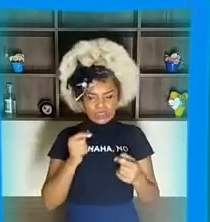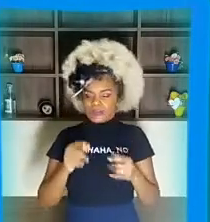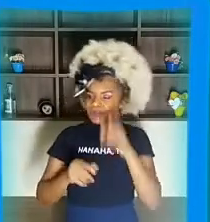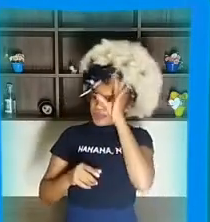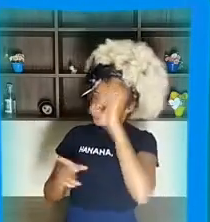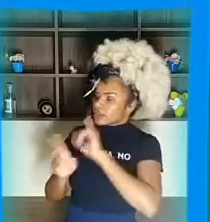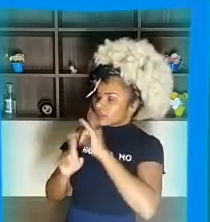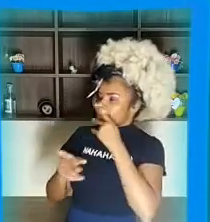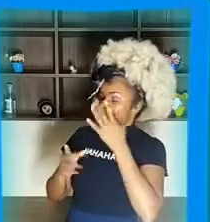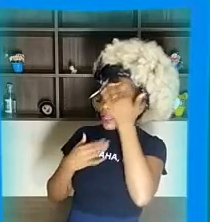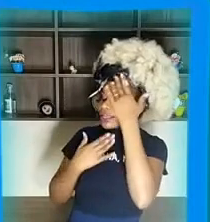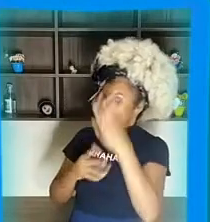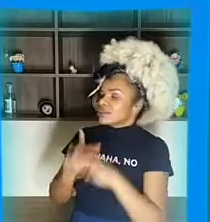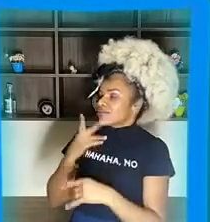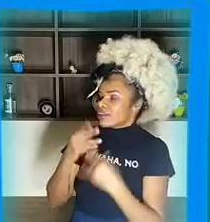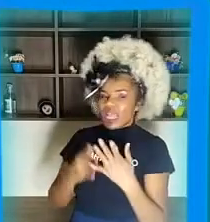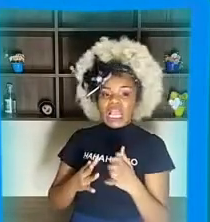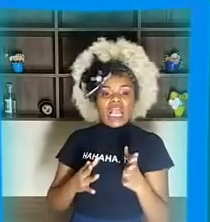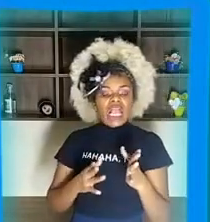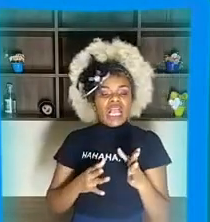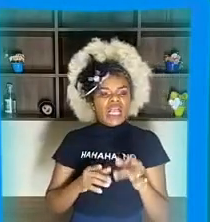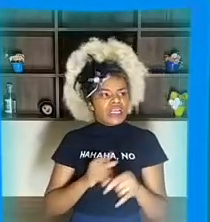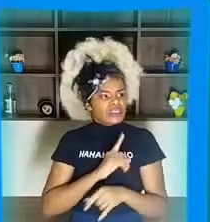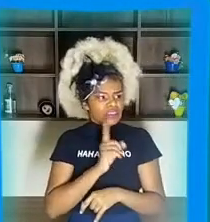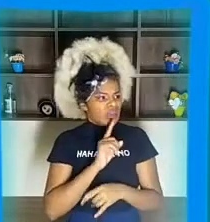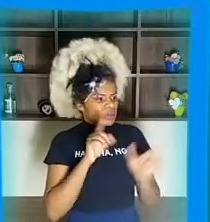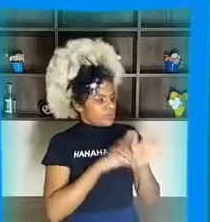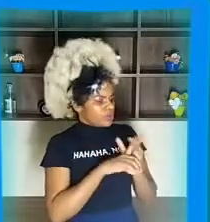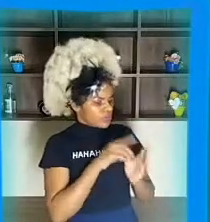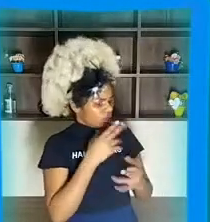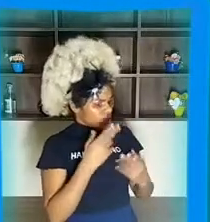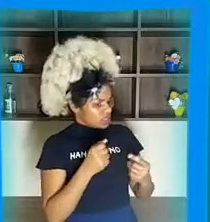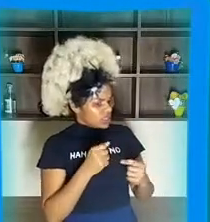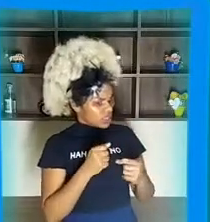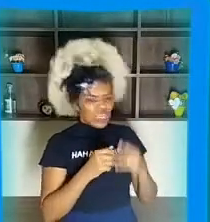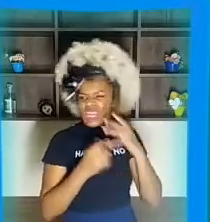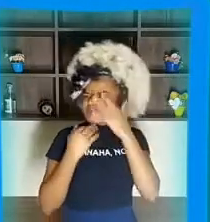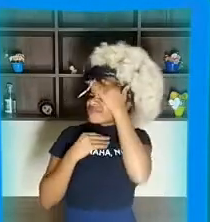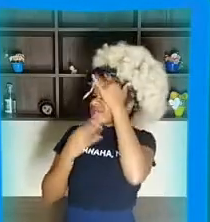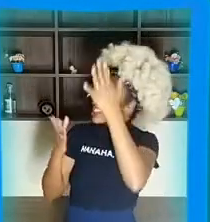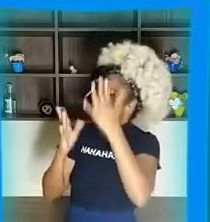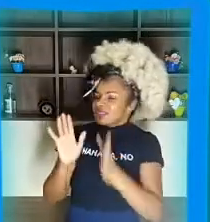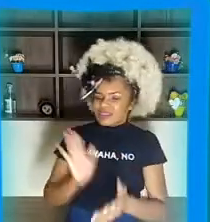para agradecer. É, não, mas... Ah. Você falou para agradecer.